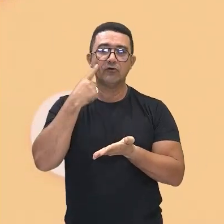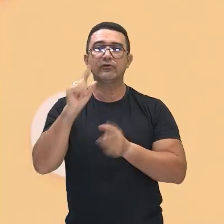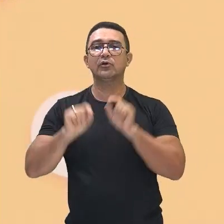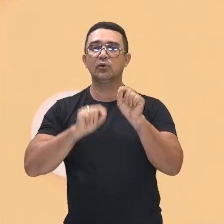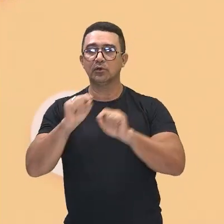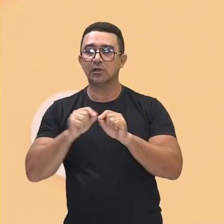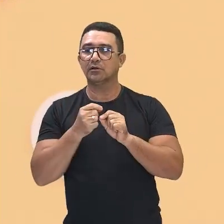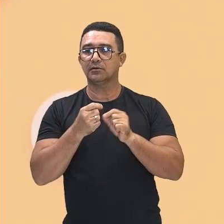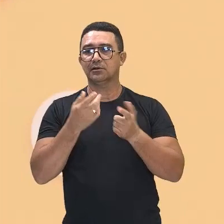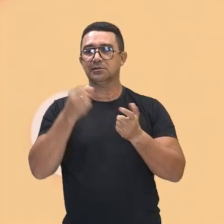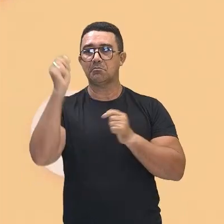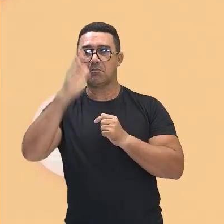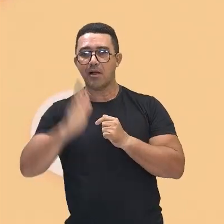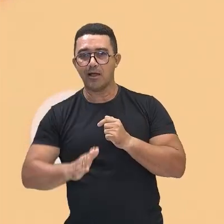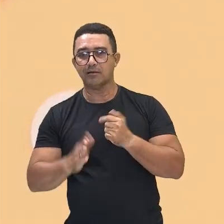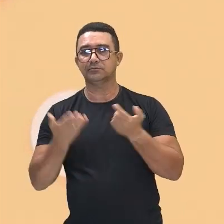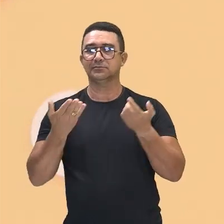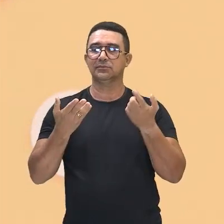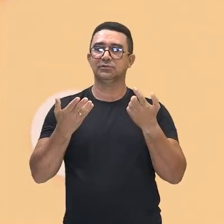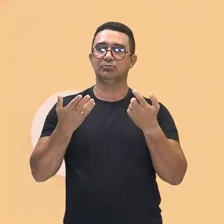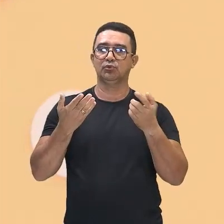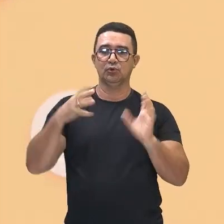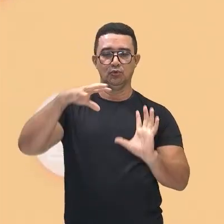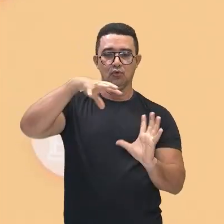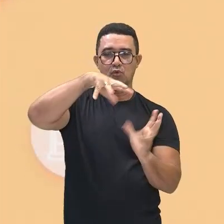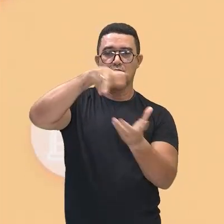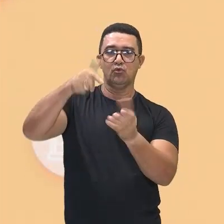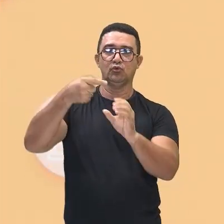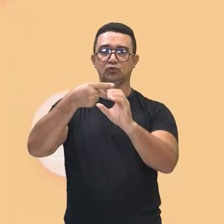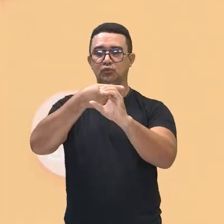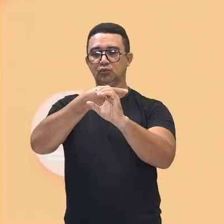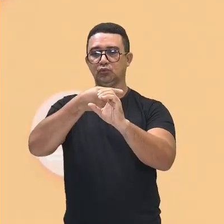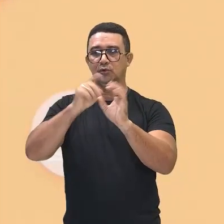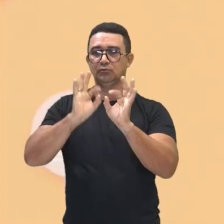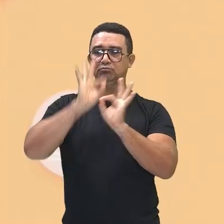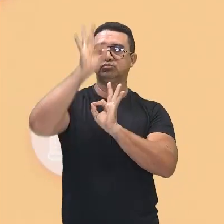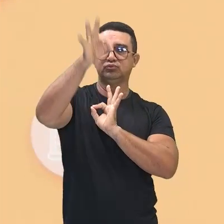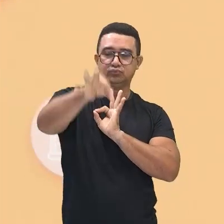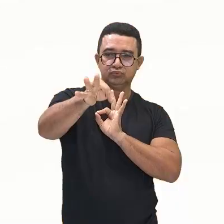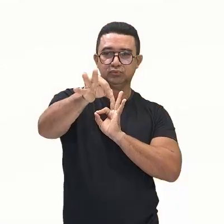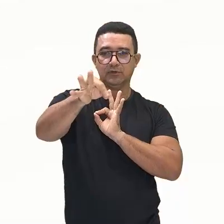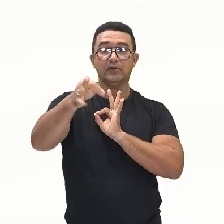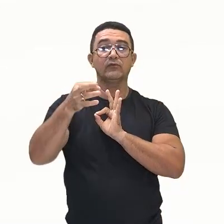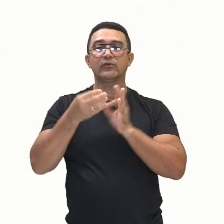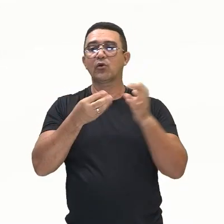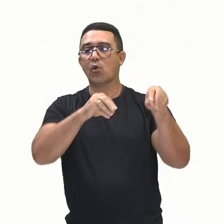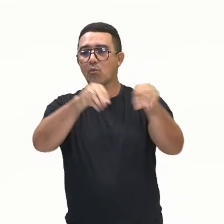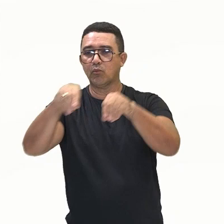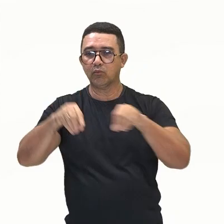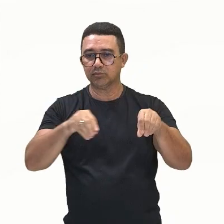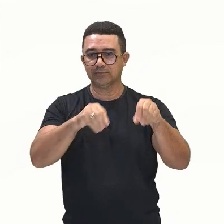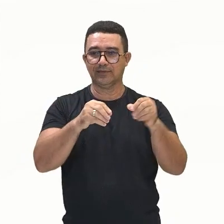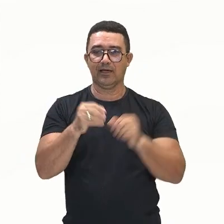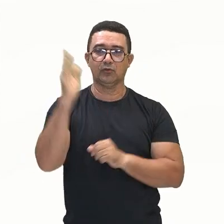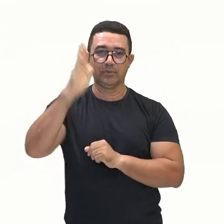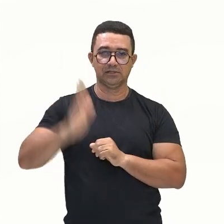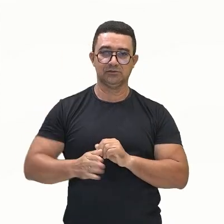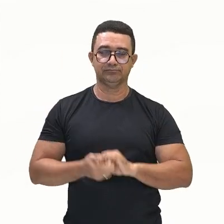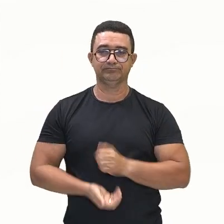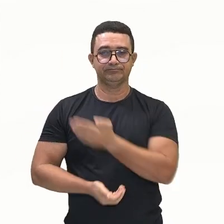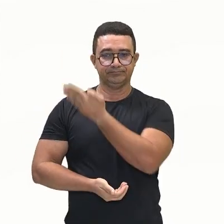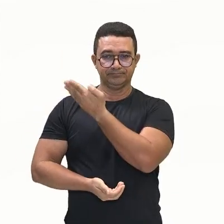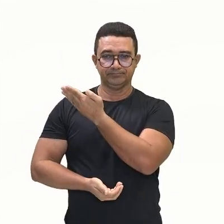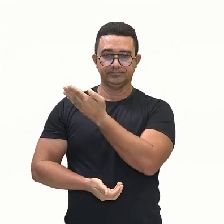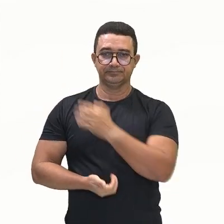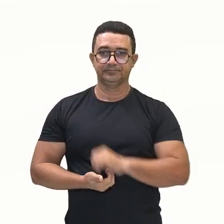quanto aos paralelos, ao meridiano e entender a localização das suas terras. Olha só, aqui eu tenho esse mapa